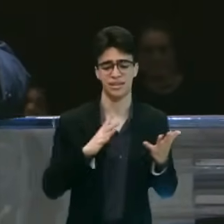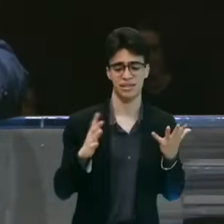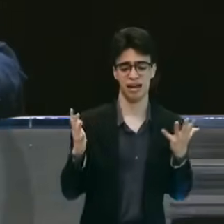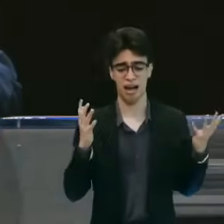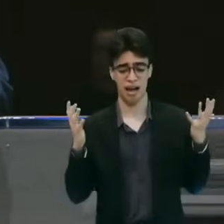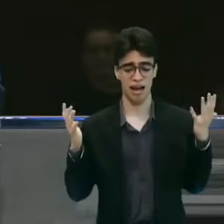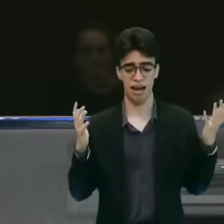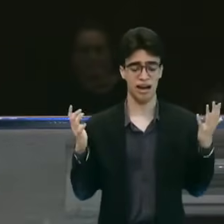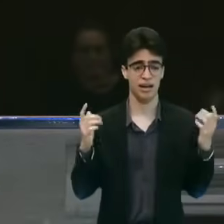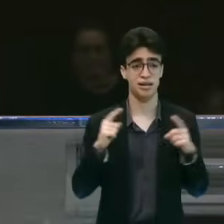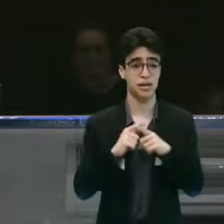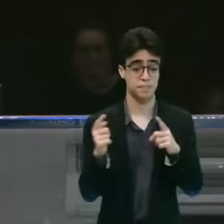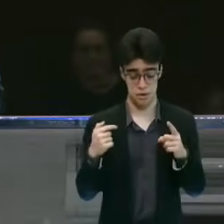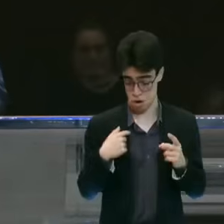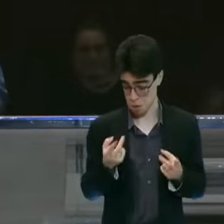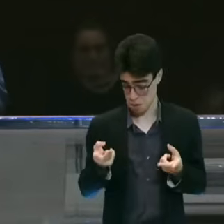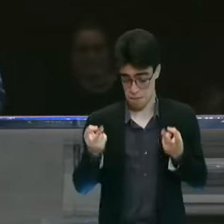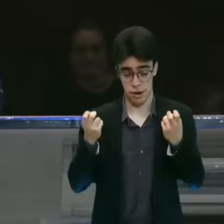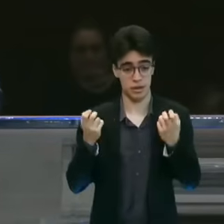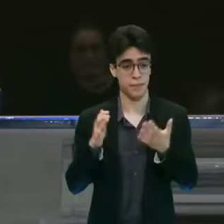e não enxerga.